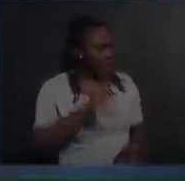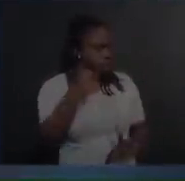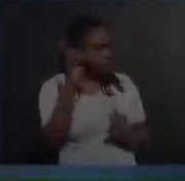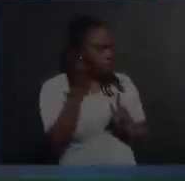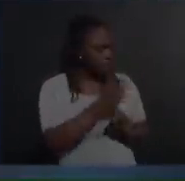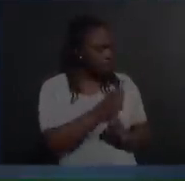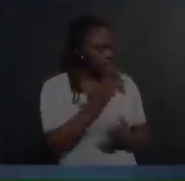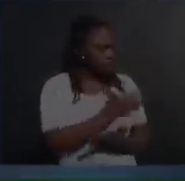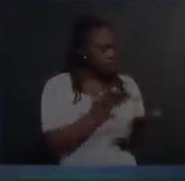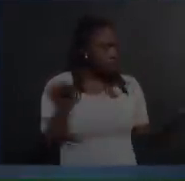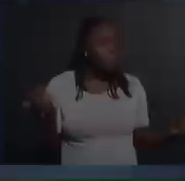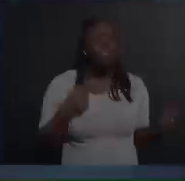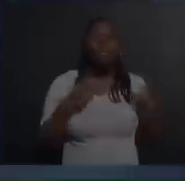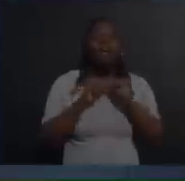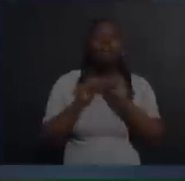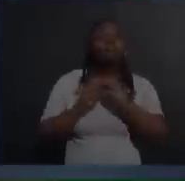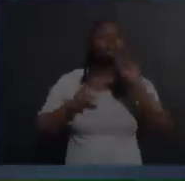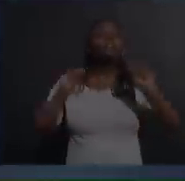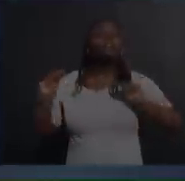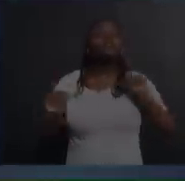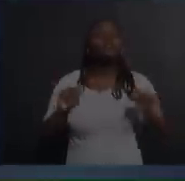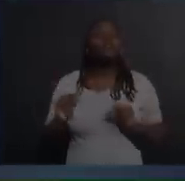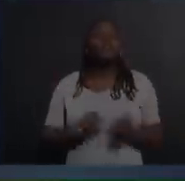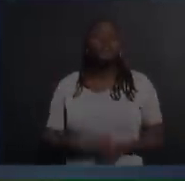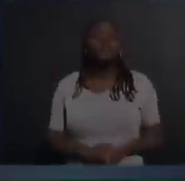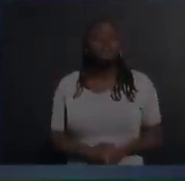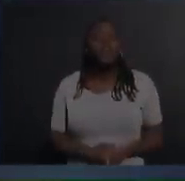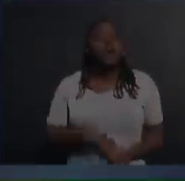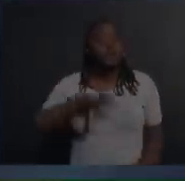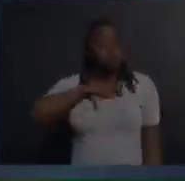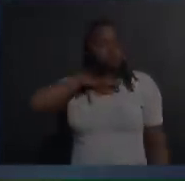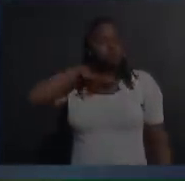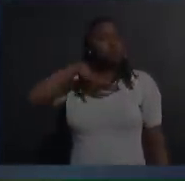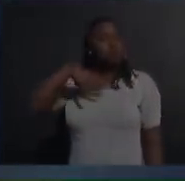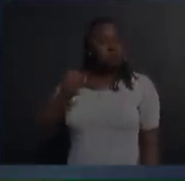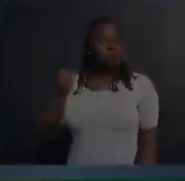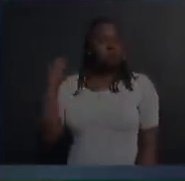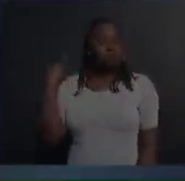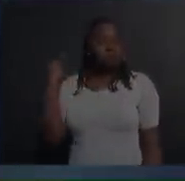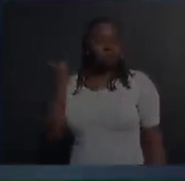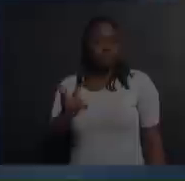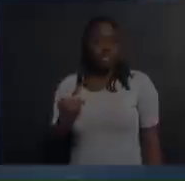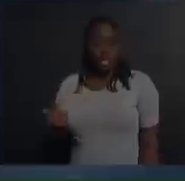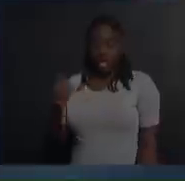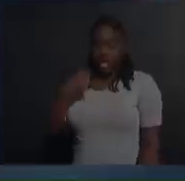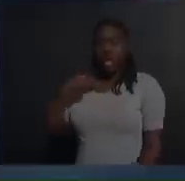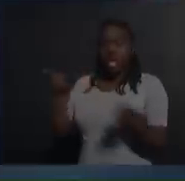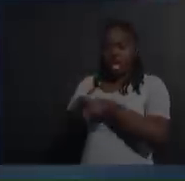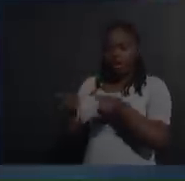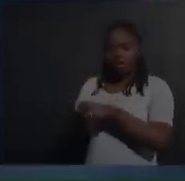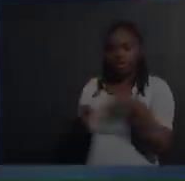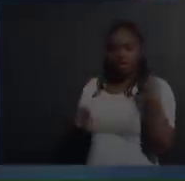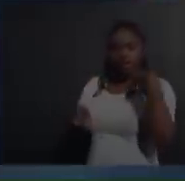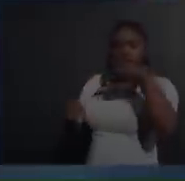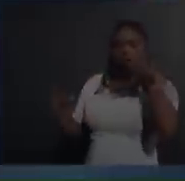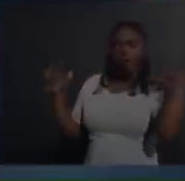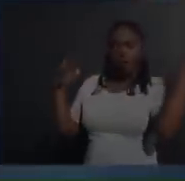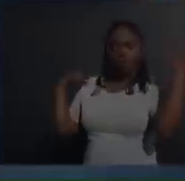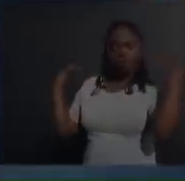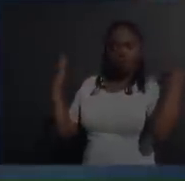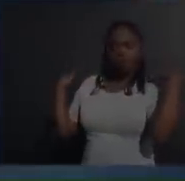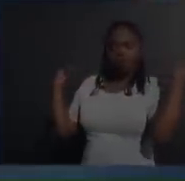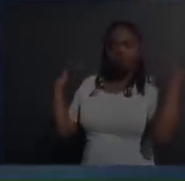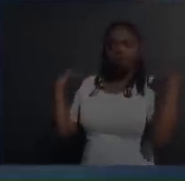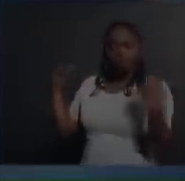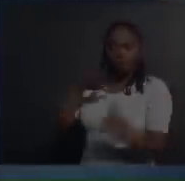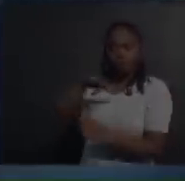não. E sabe o que eu fiz, gente? Me enchi de coragem e falei, gente, eu também vou nesse passeio de